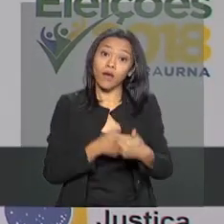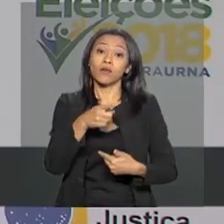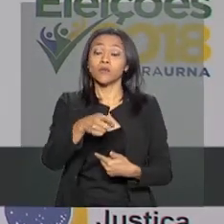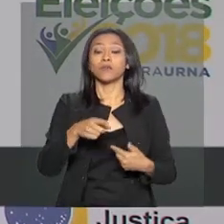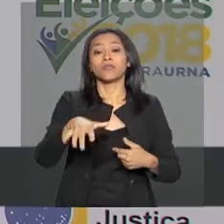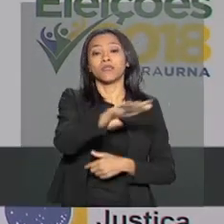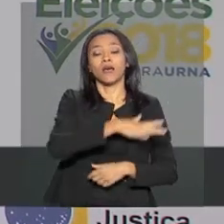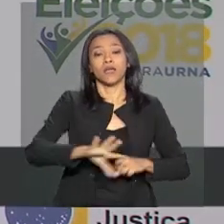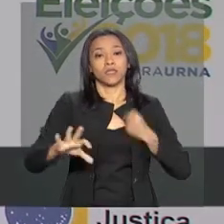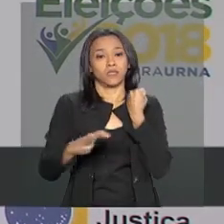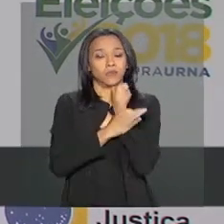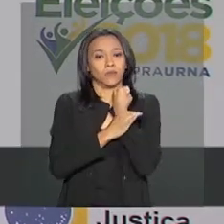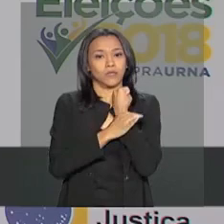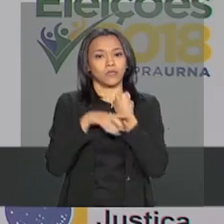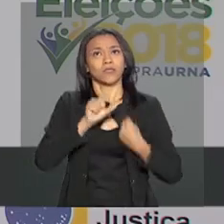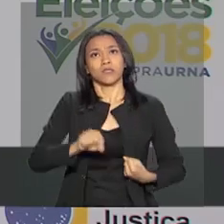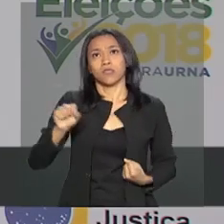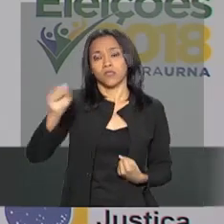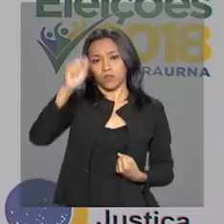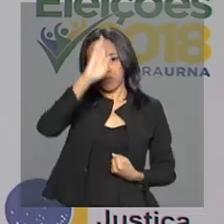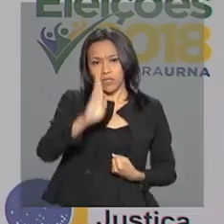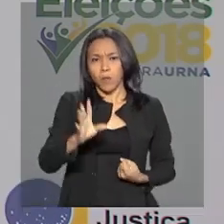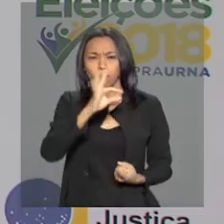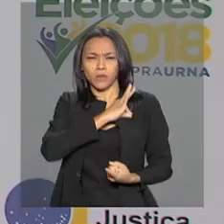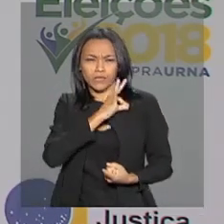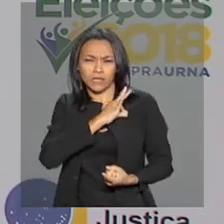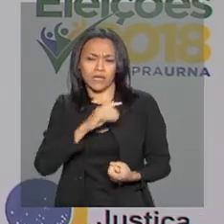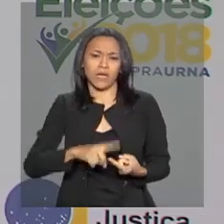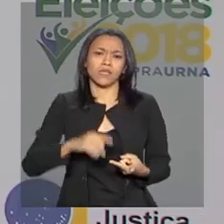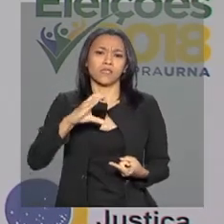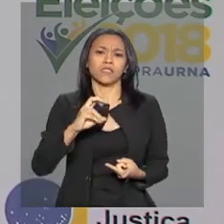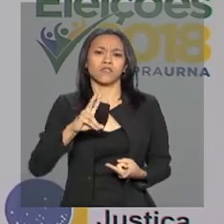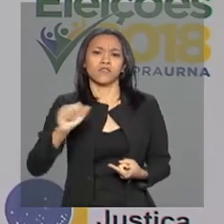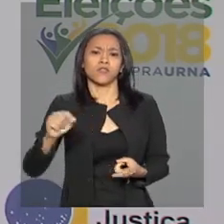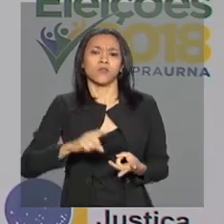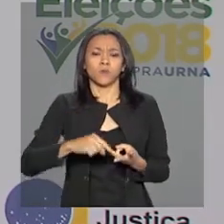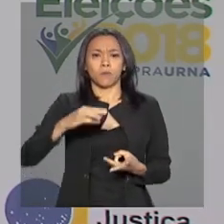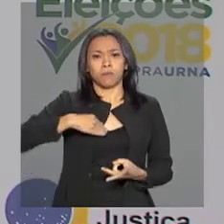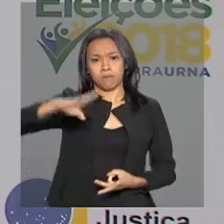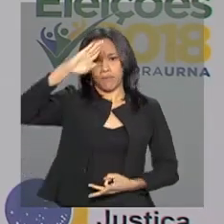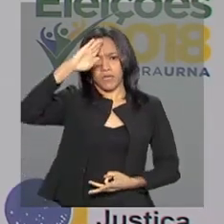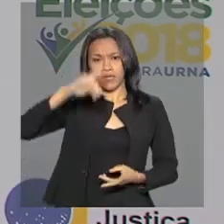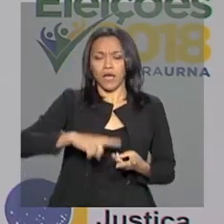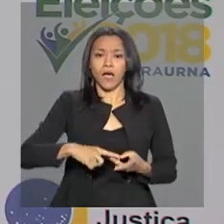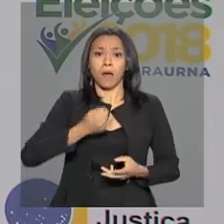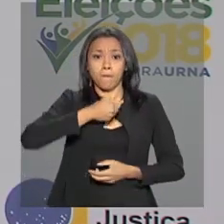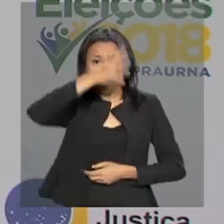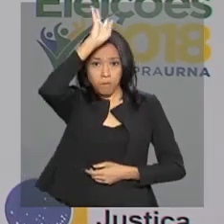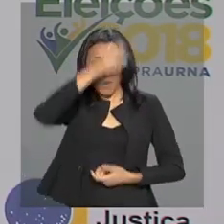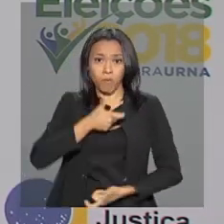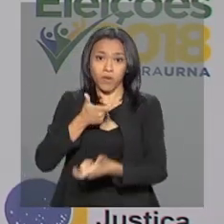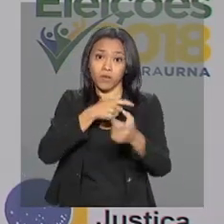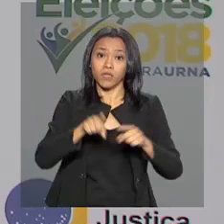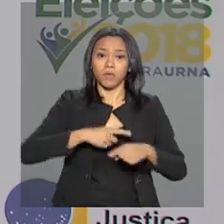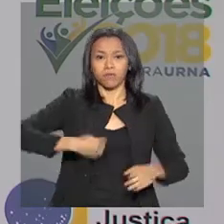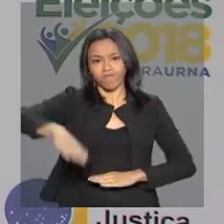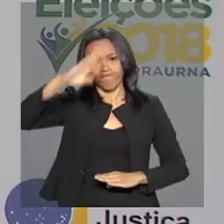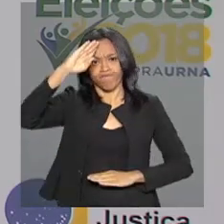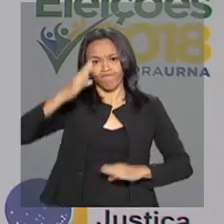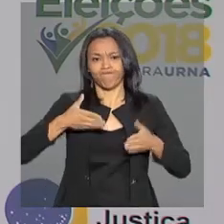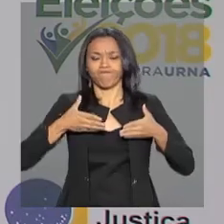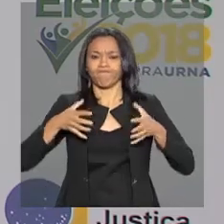segurança pública em todo o país. Policiais civis, militares, bombeiros e agentes das Forças Armadas trabalharam